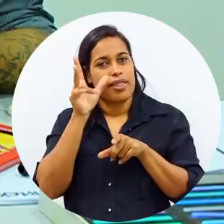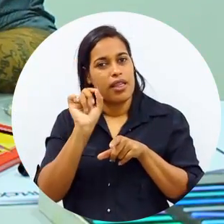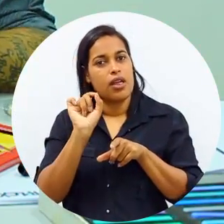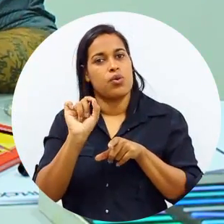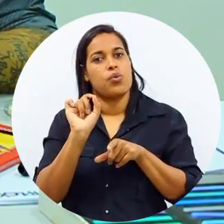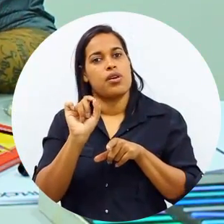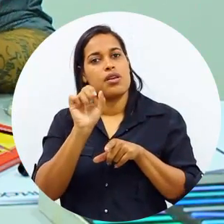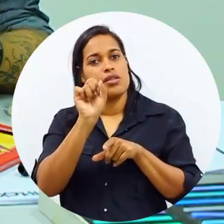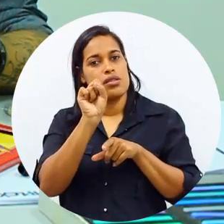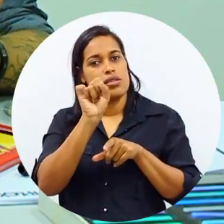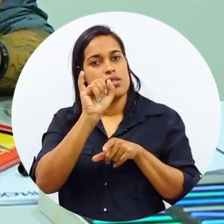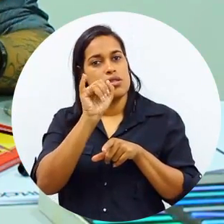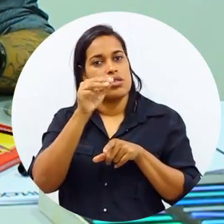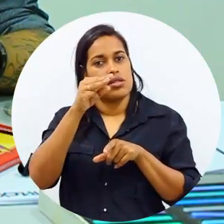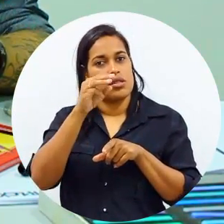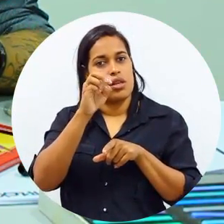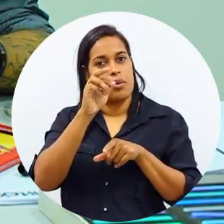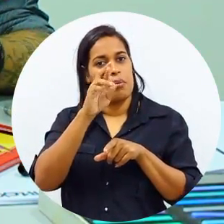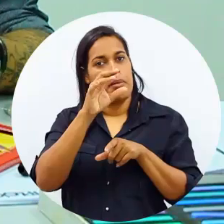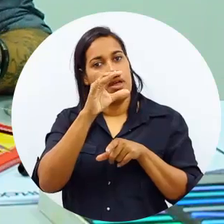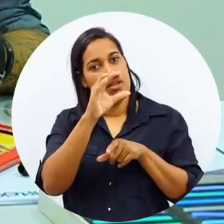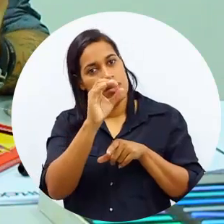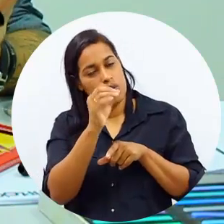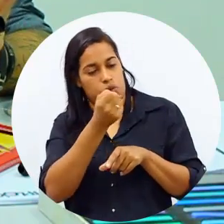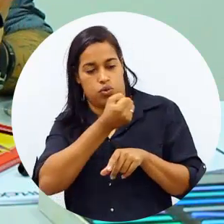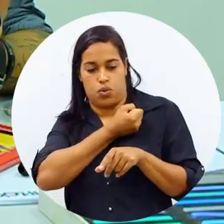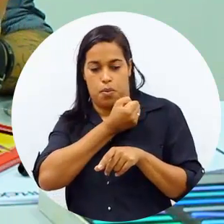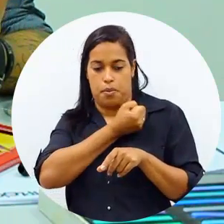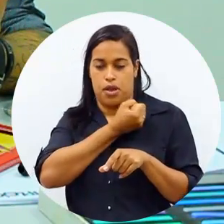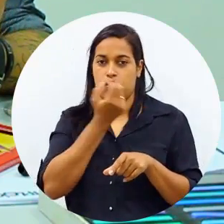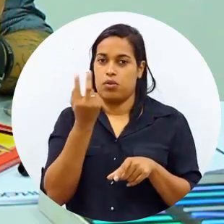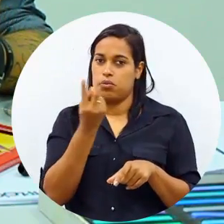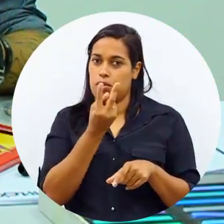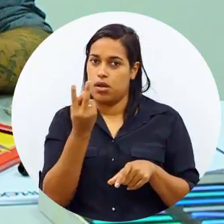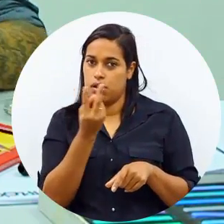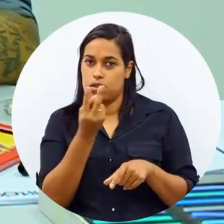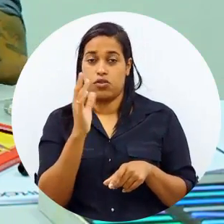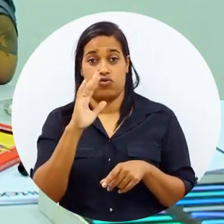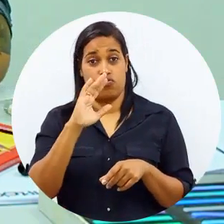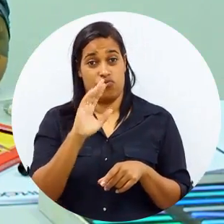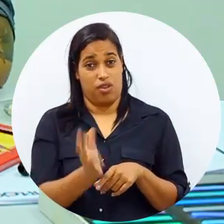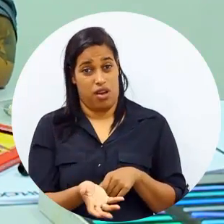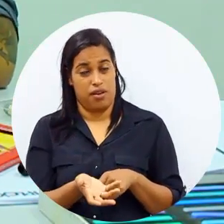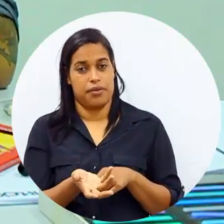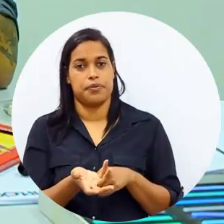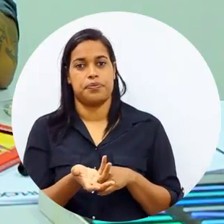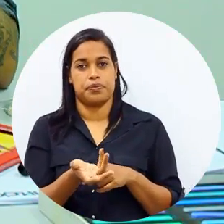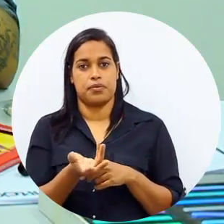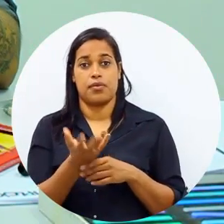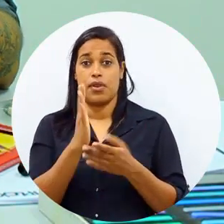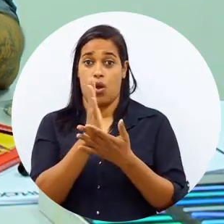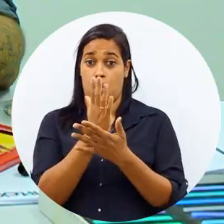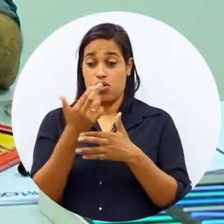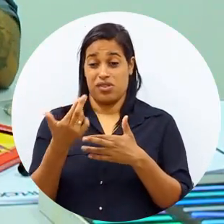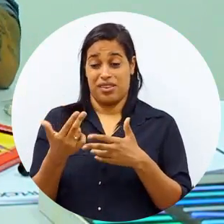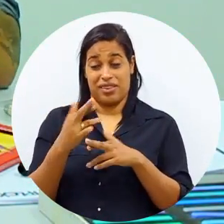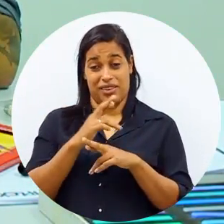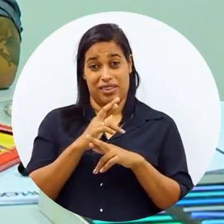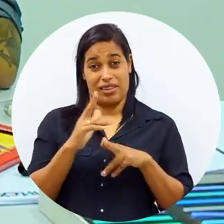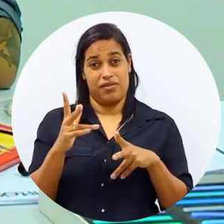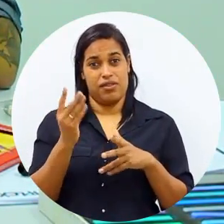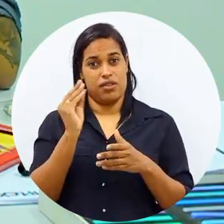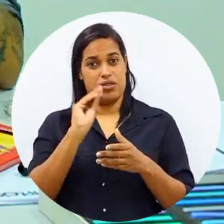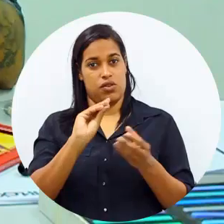tendem a nos passar a ideia de simétrico, números pares. Já elementos de